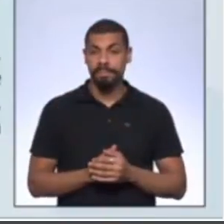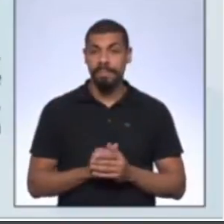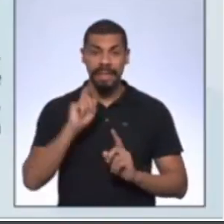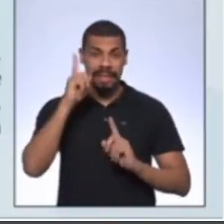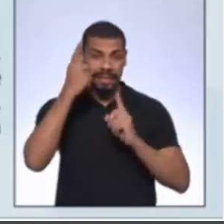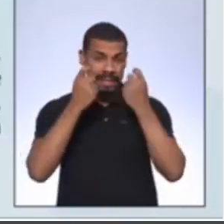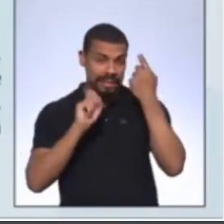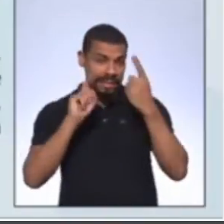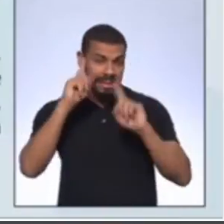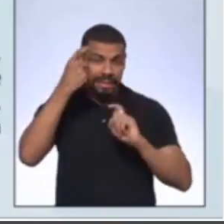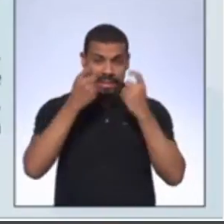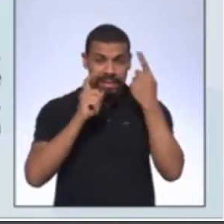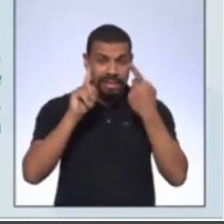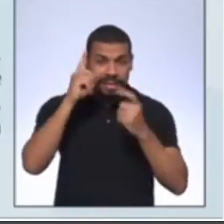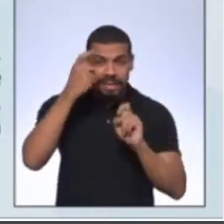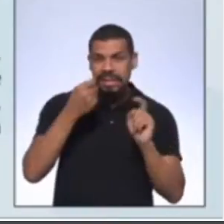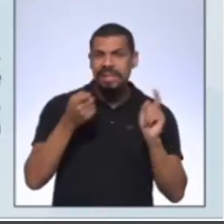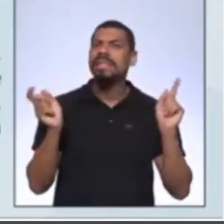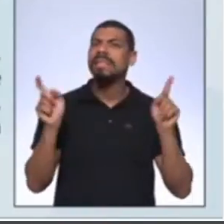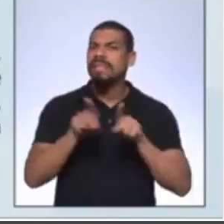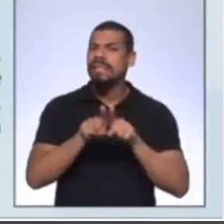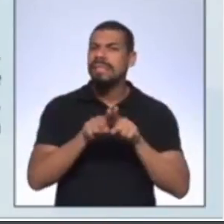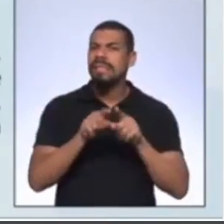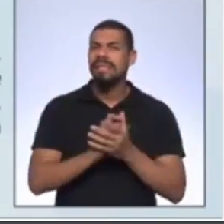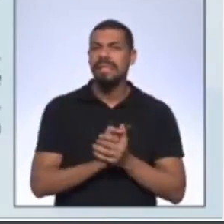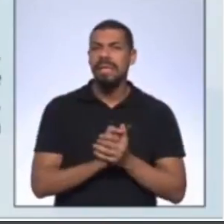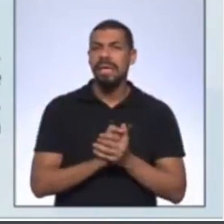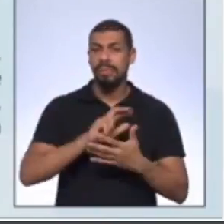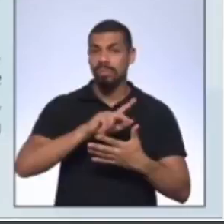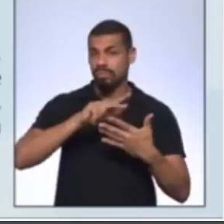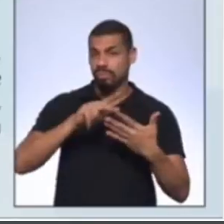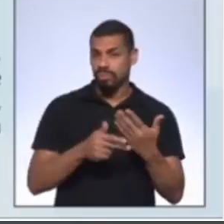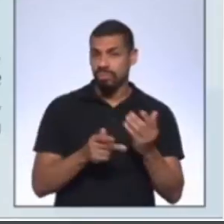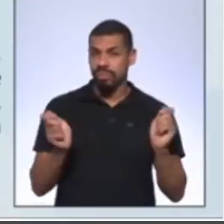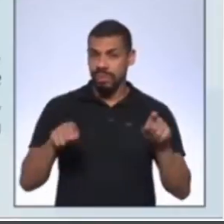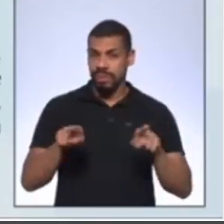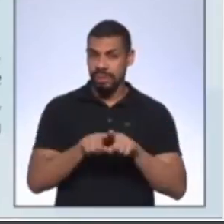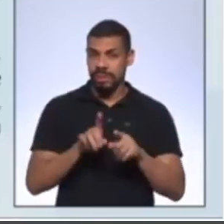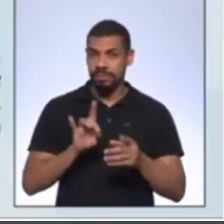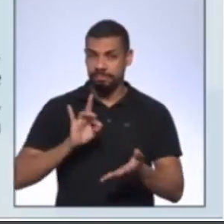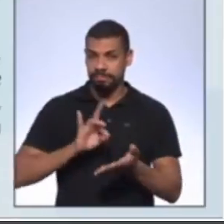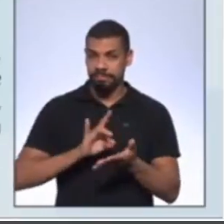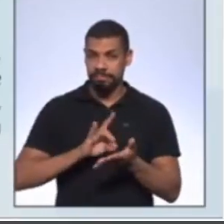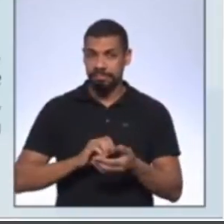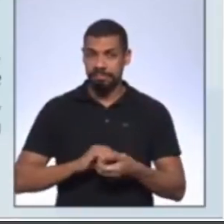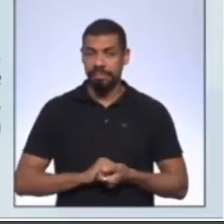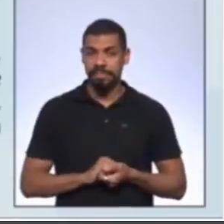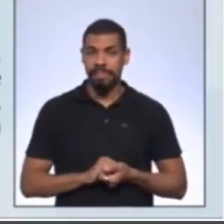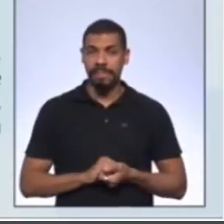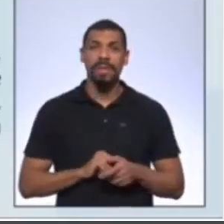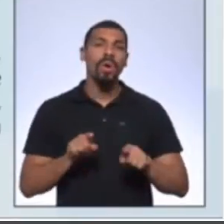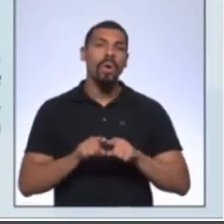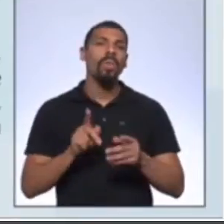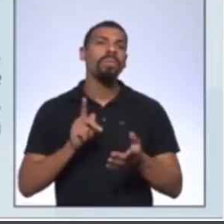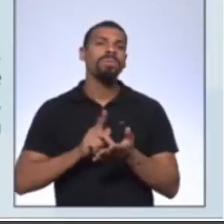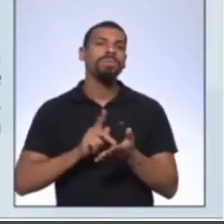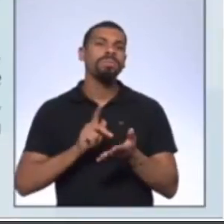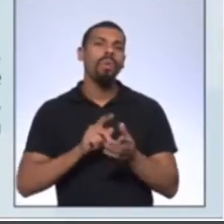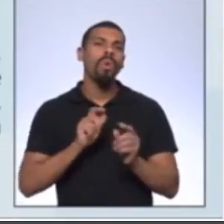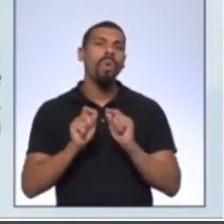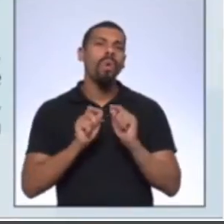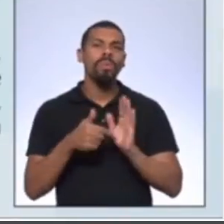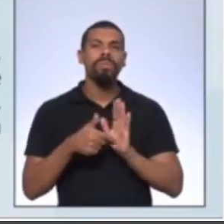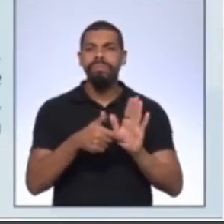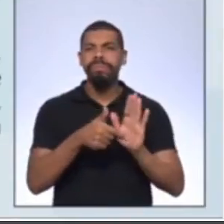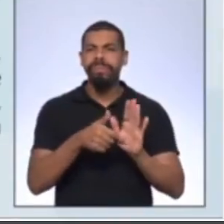expressões fugindo a lógica de planos físicos e psíquicos da percepção da realidade assim a realidade era medida